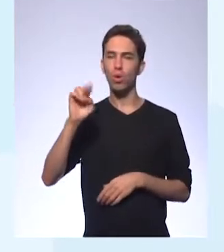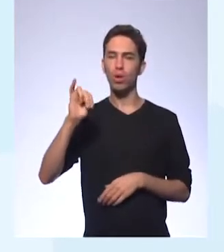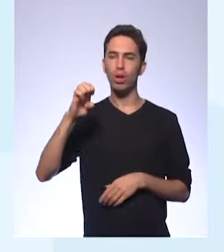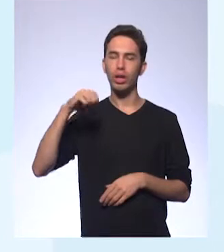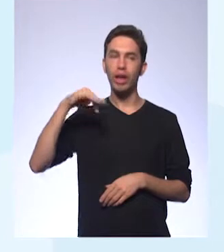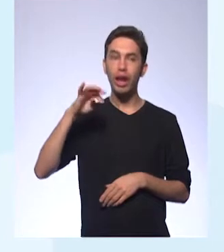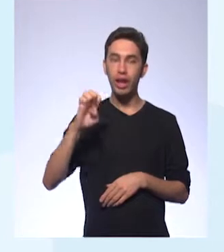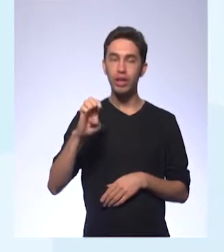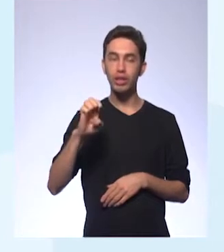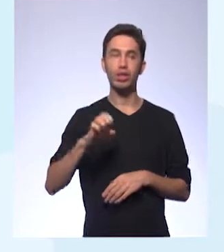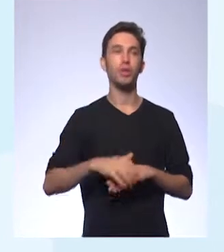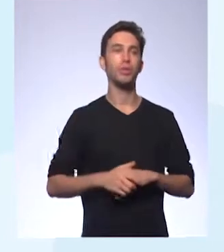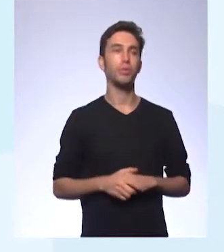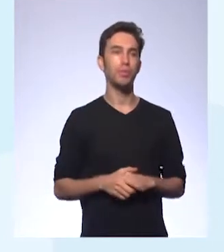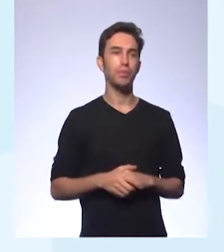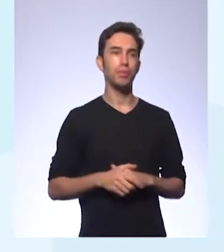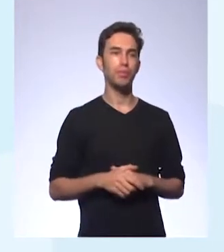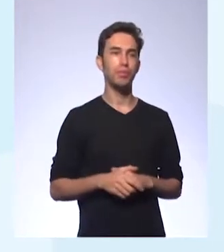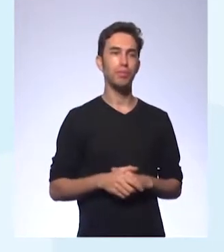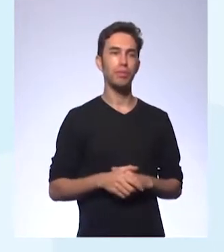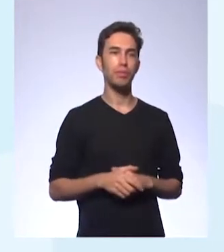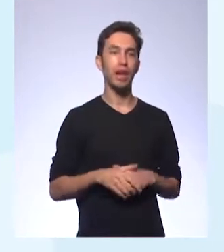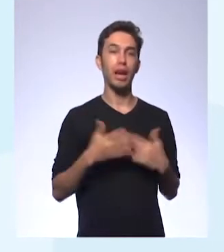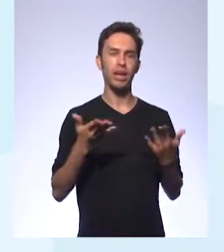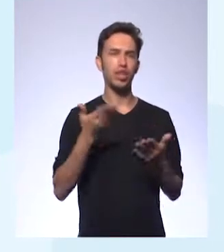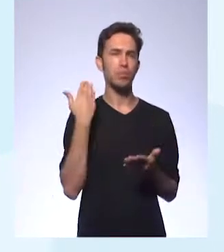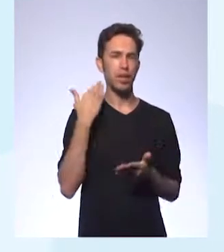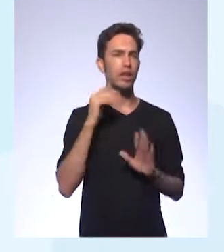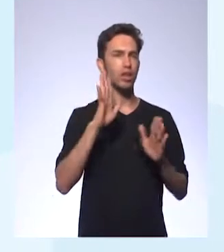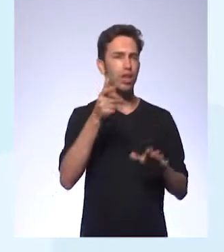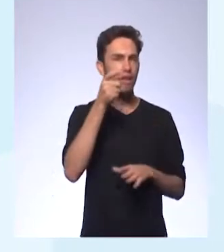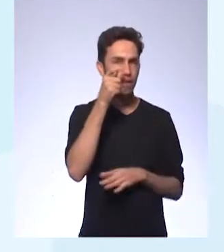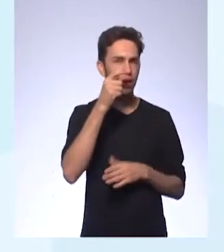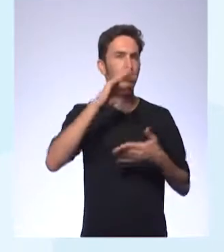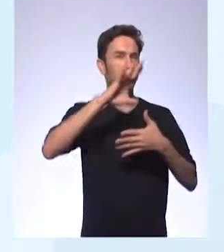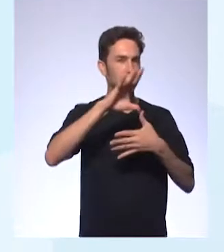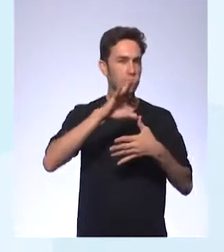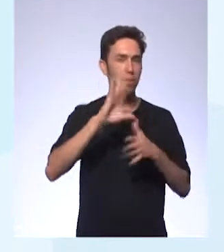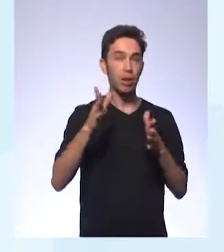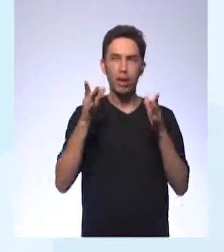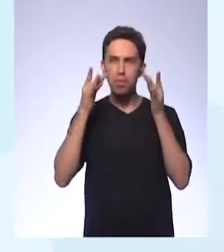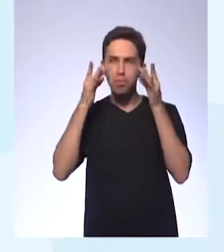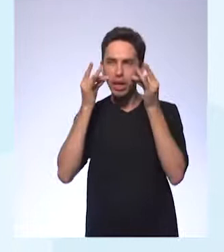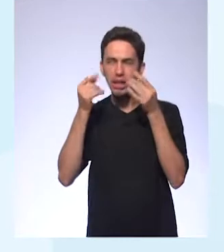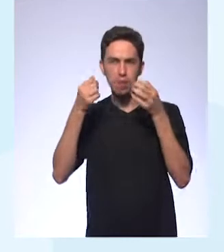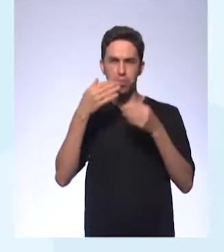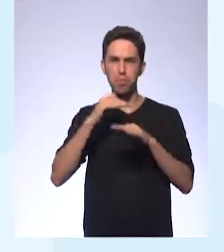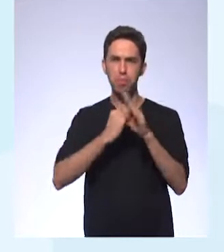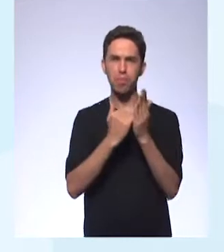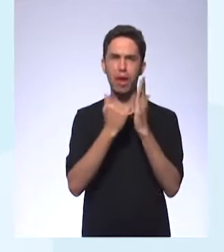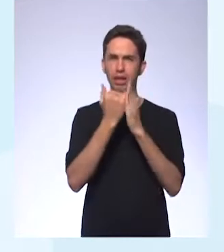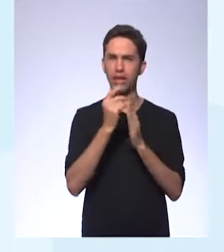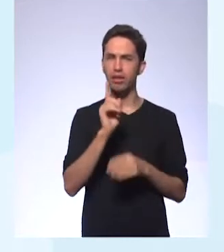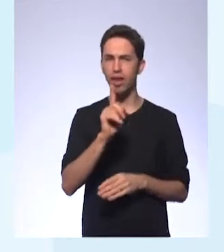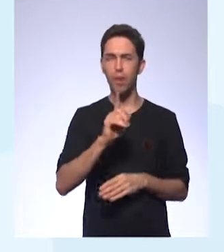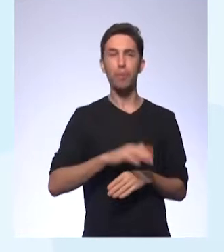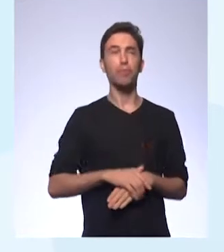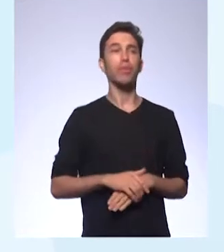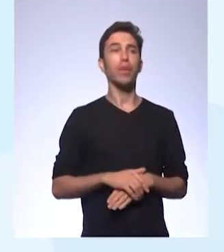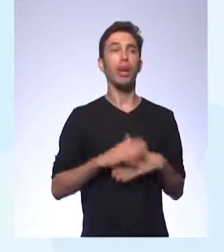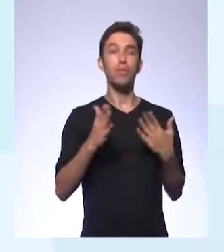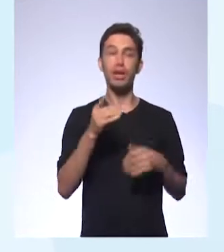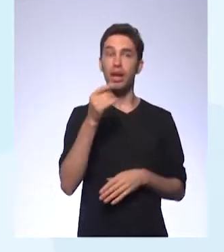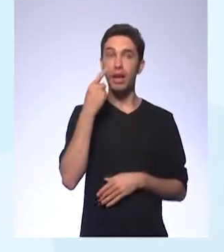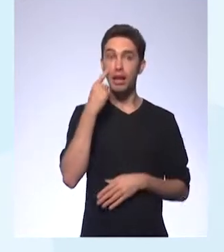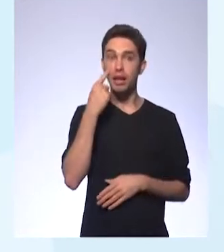algumas vezes, nós não vamos nos deter muito nele, mas observa-se e é necessário observar